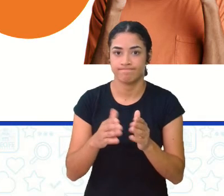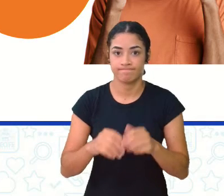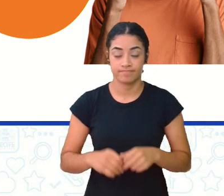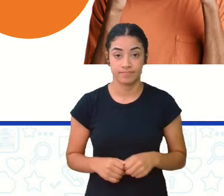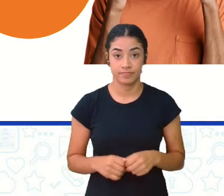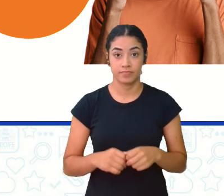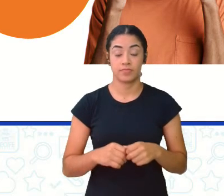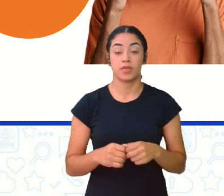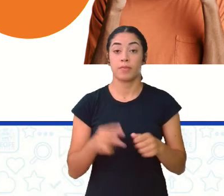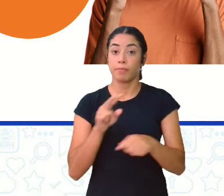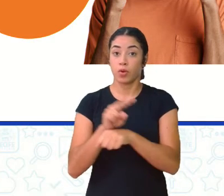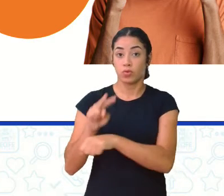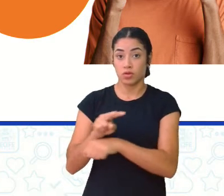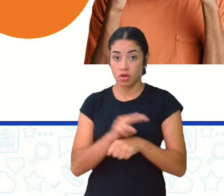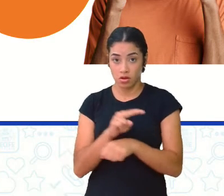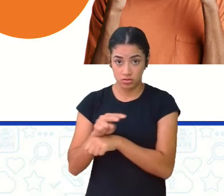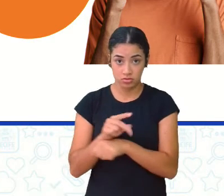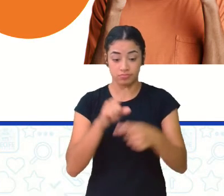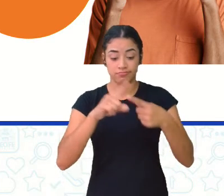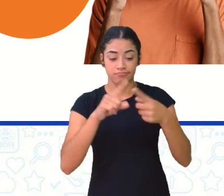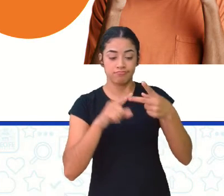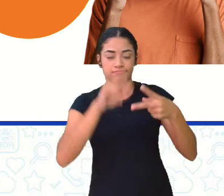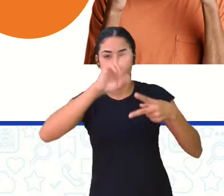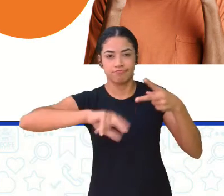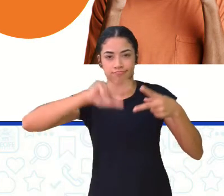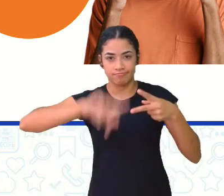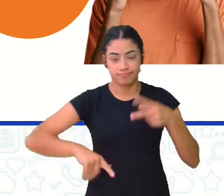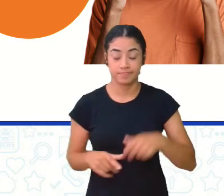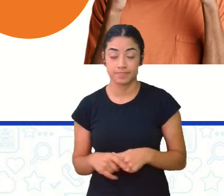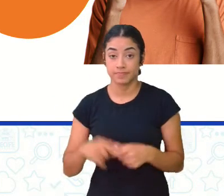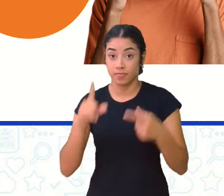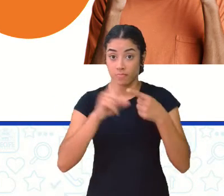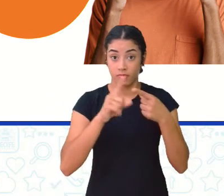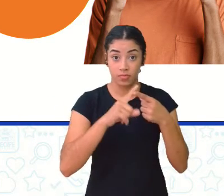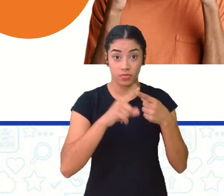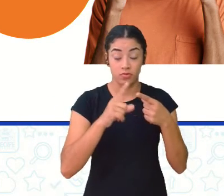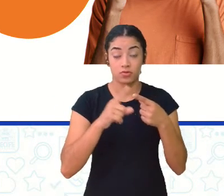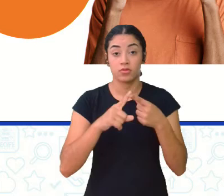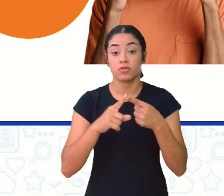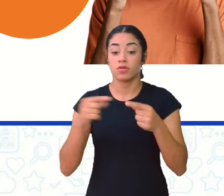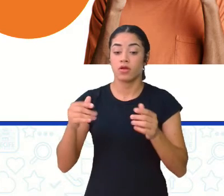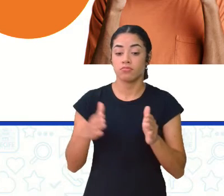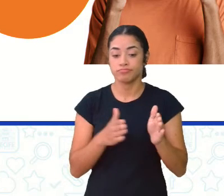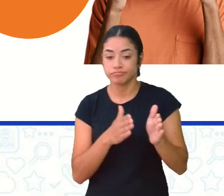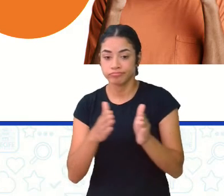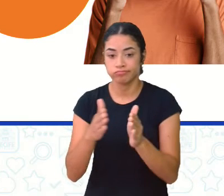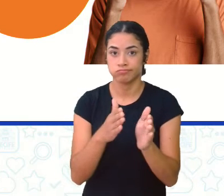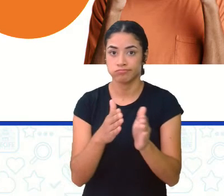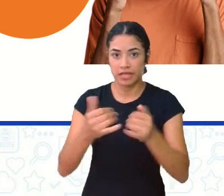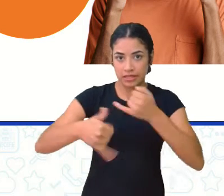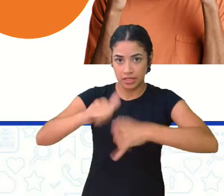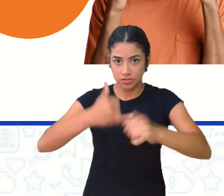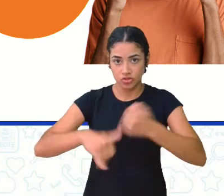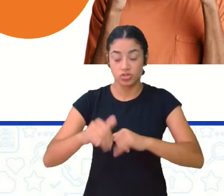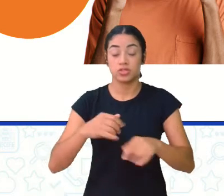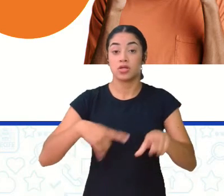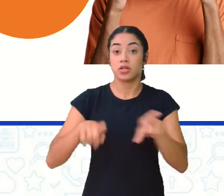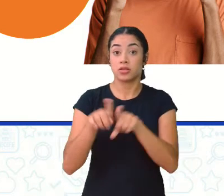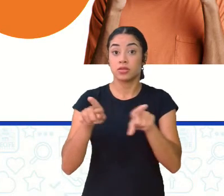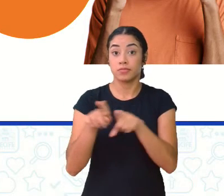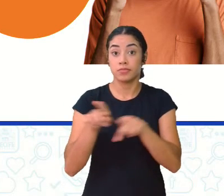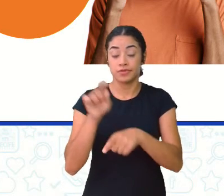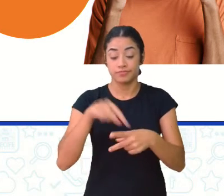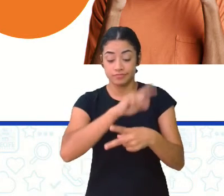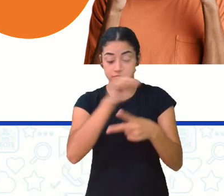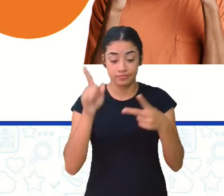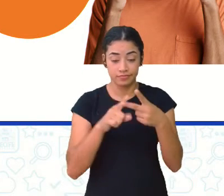ver a diferença entre condutor e isolante. O condutor, o que conduz, e o isolante, como o próprio nome está dizendo,